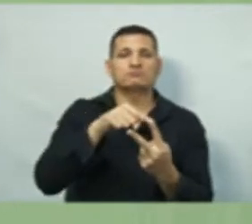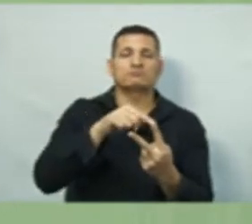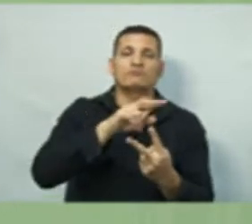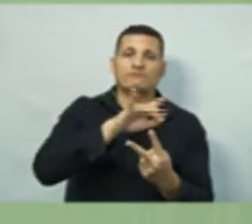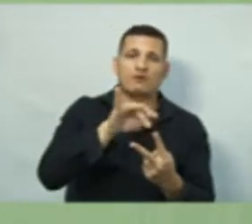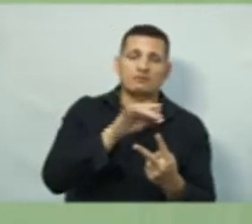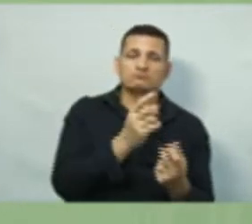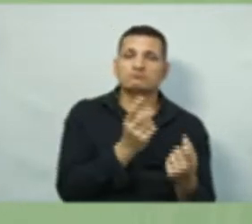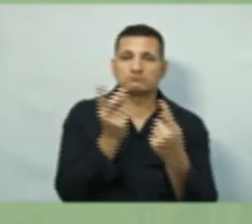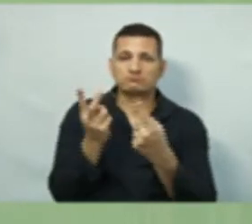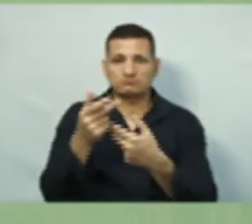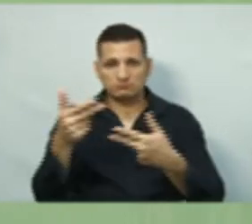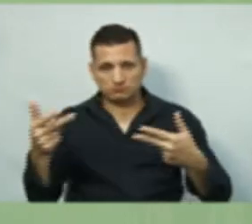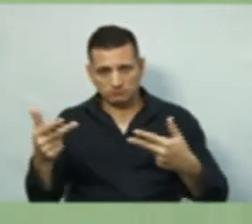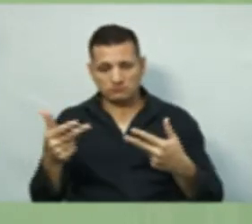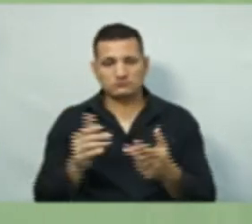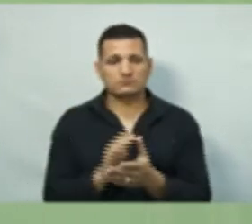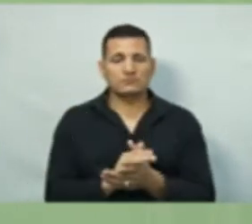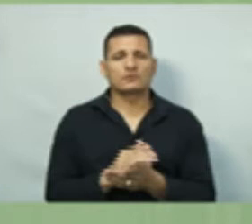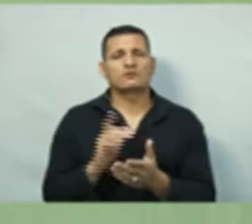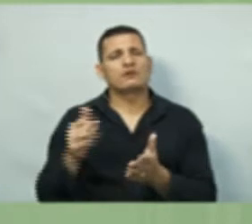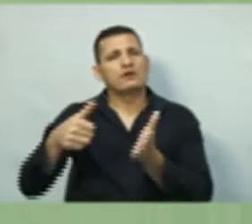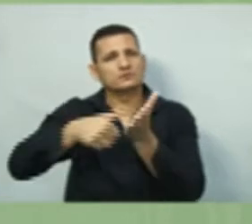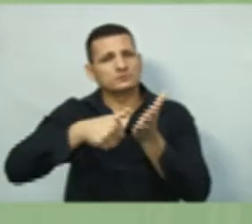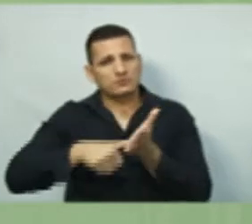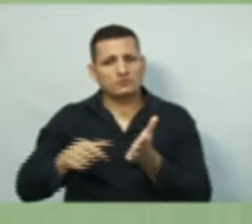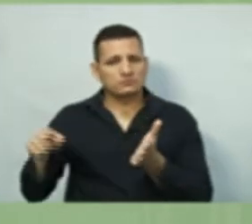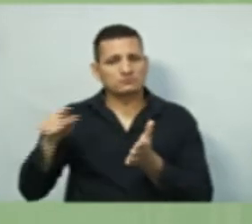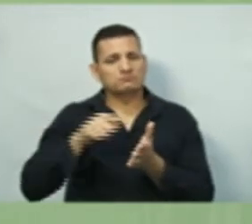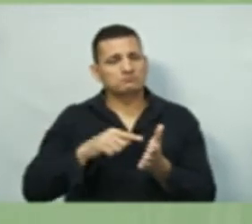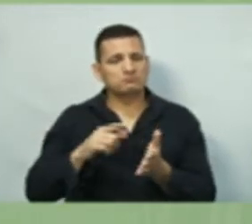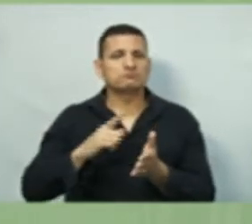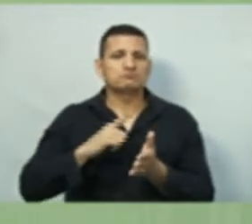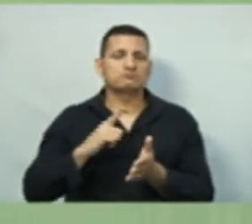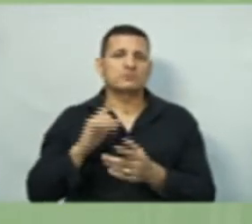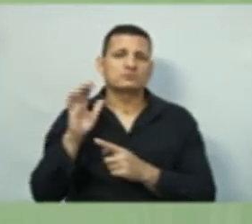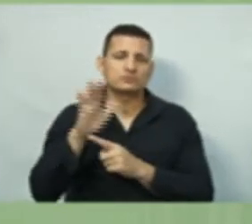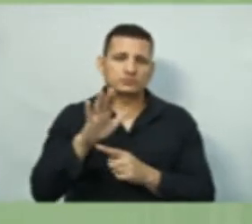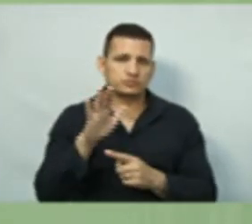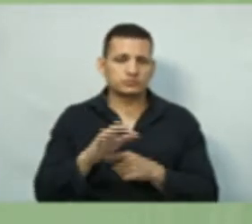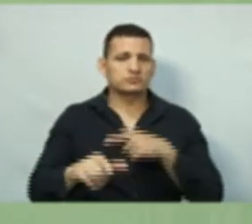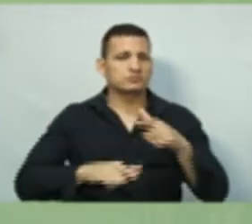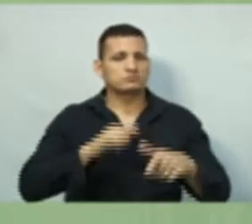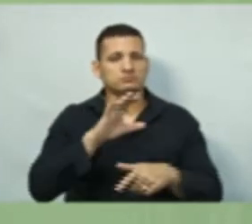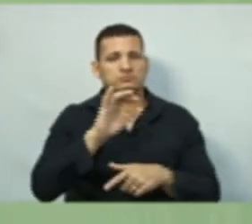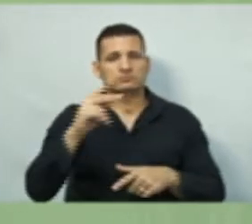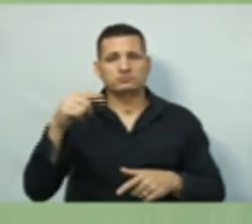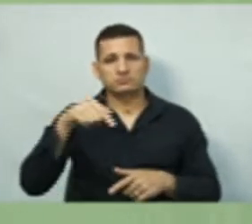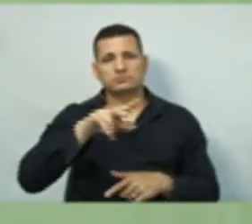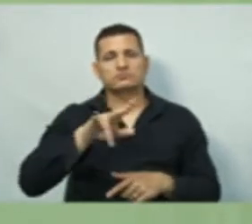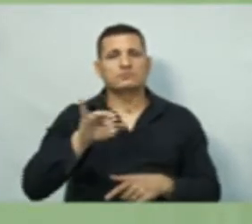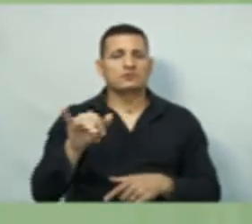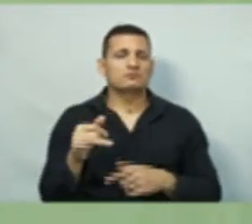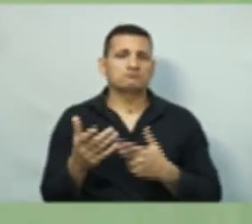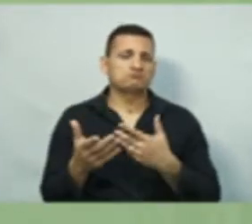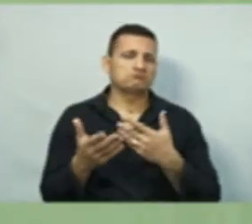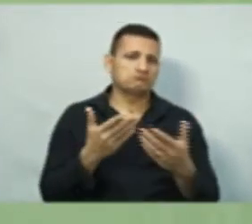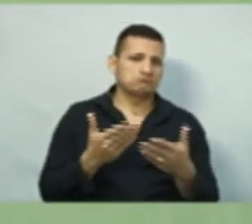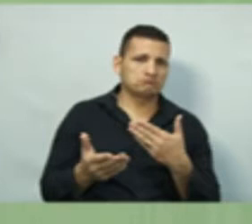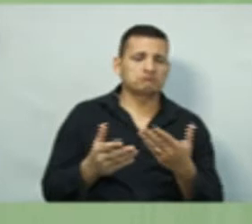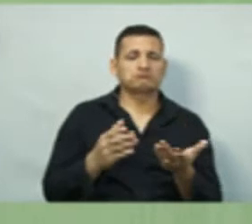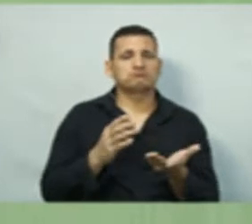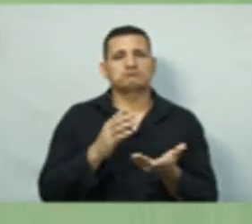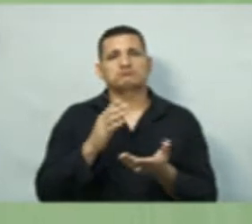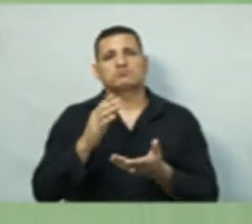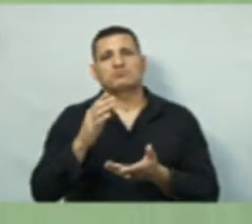por sócios que contribuem com o trabalho para a produção em comum de bens e a cooperativa detém a qualquer título meios de